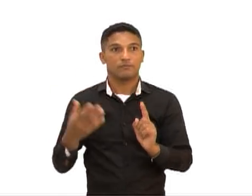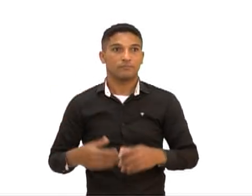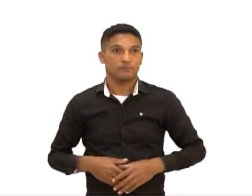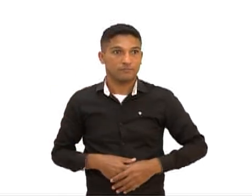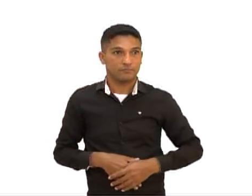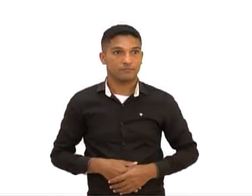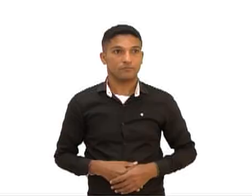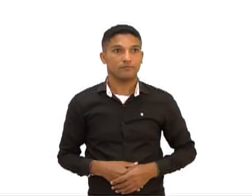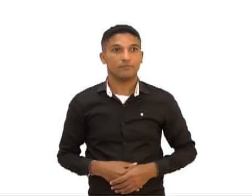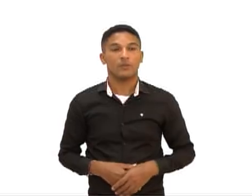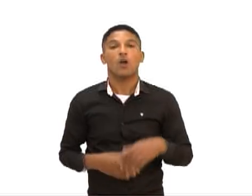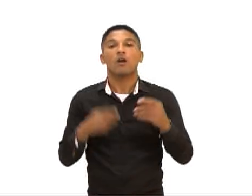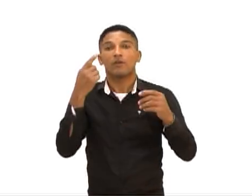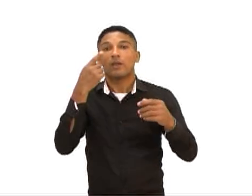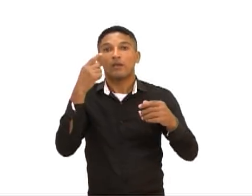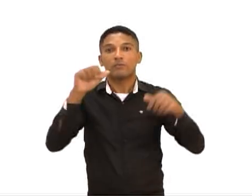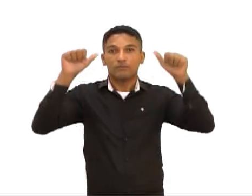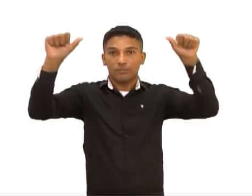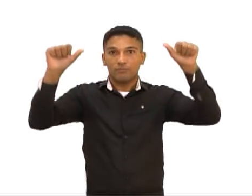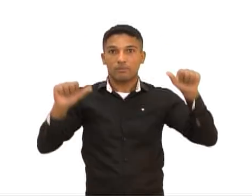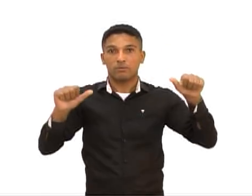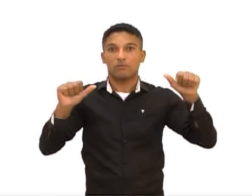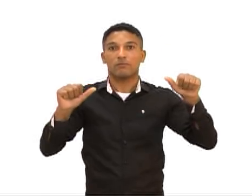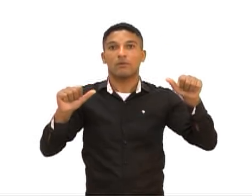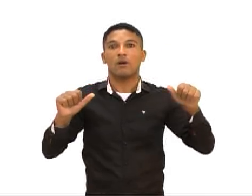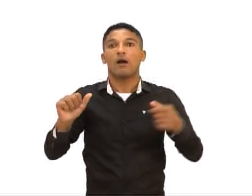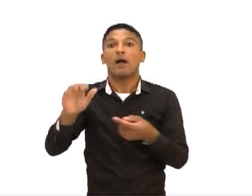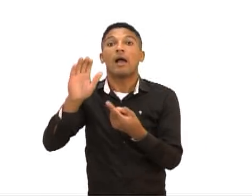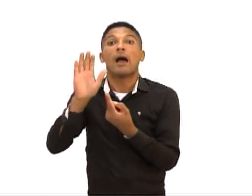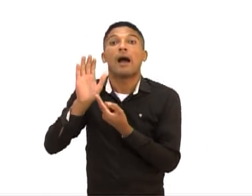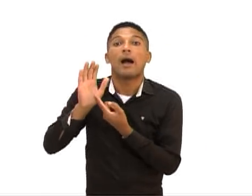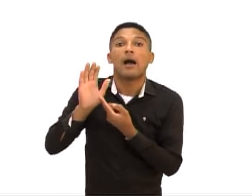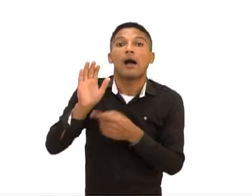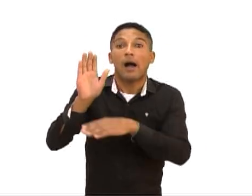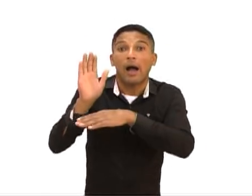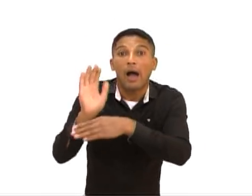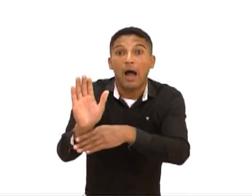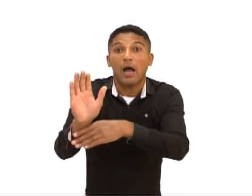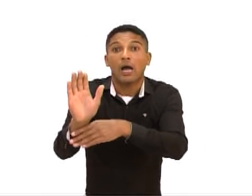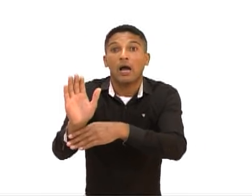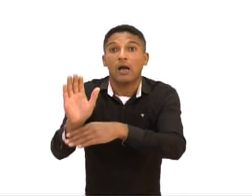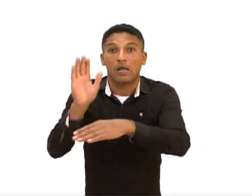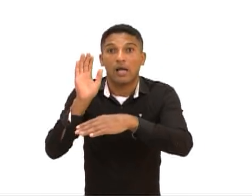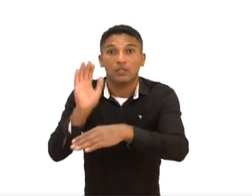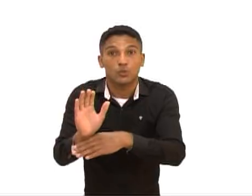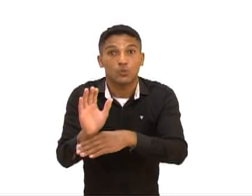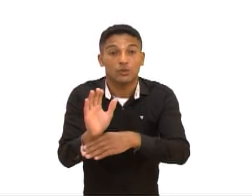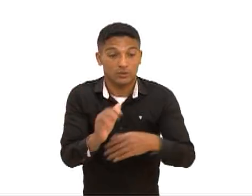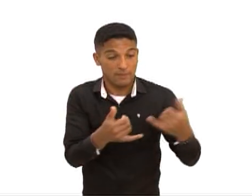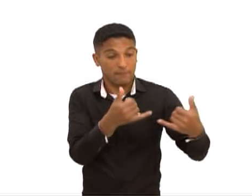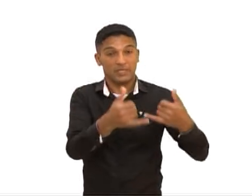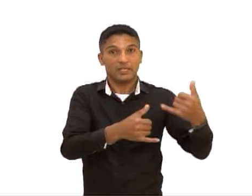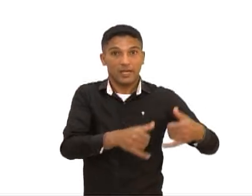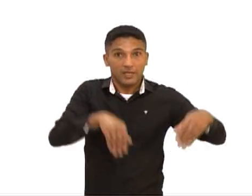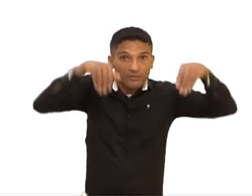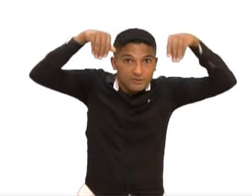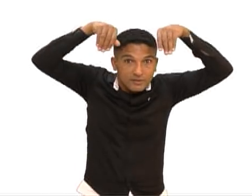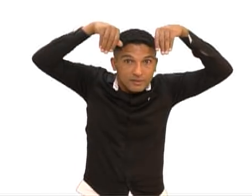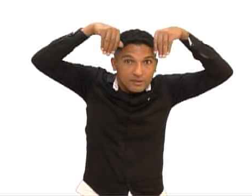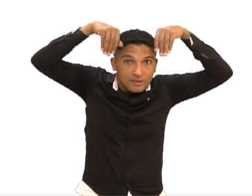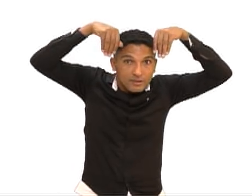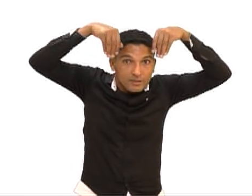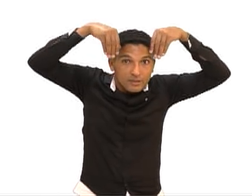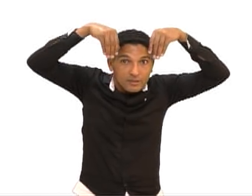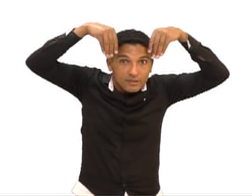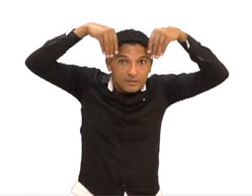ali. Ajude um brinquedo a encontrar uma criança. Até 10 de outubro, a tenda arrecadará brinquedos para